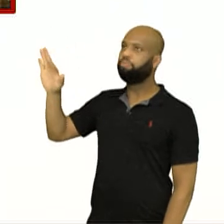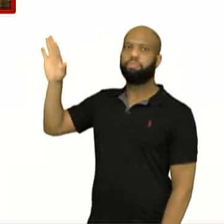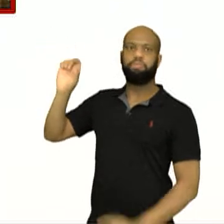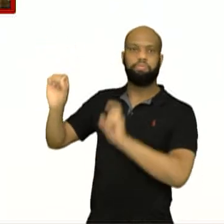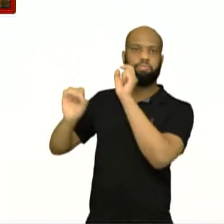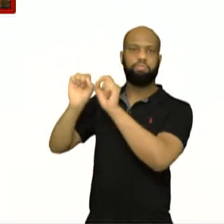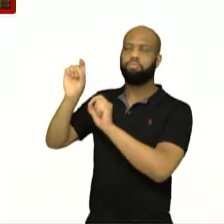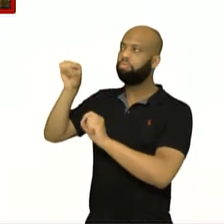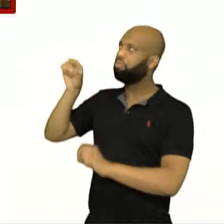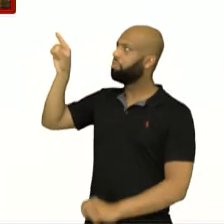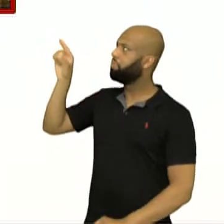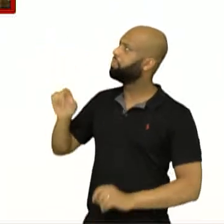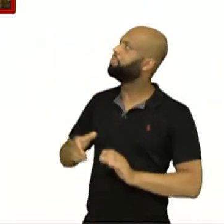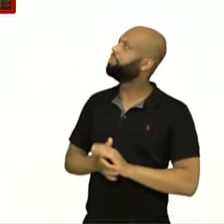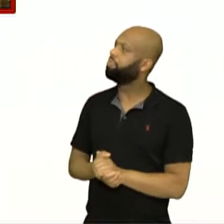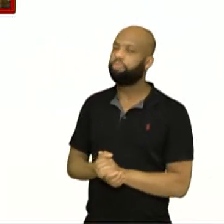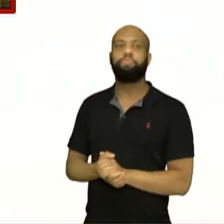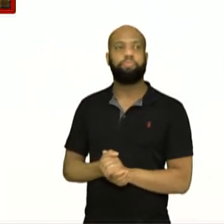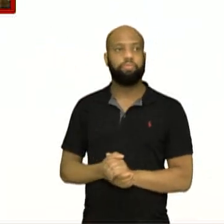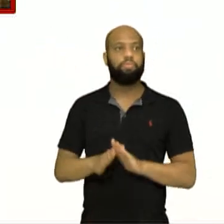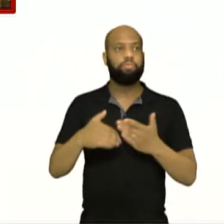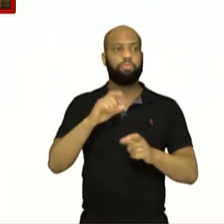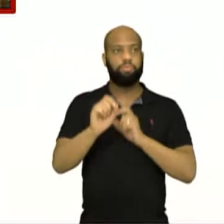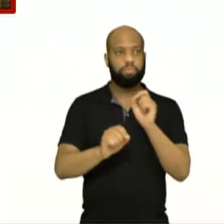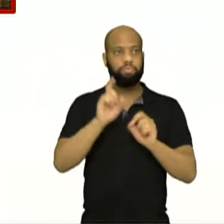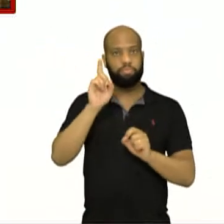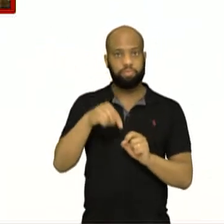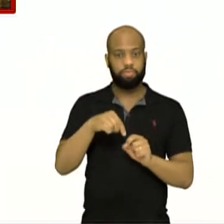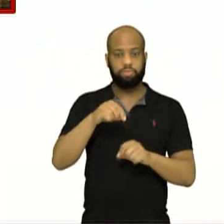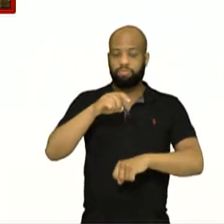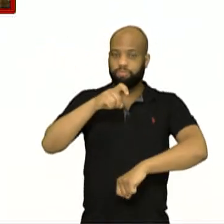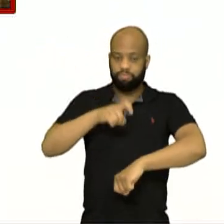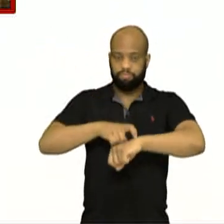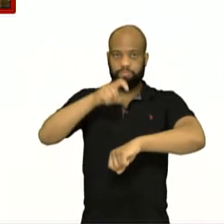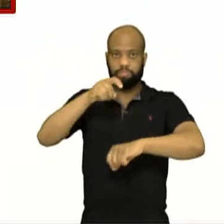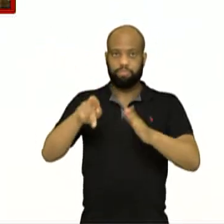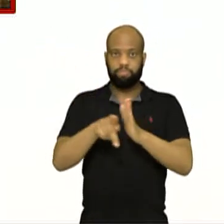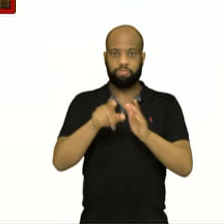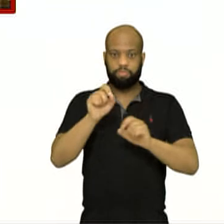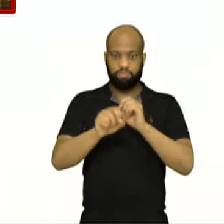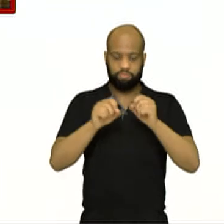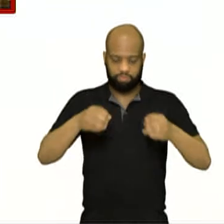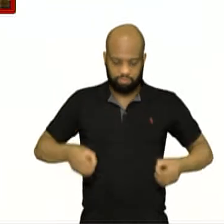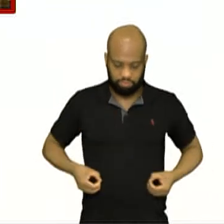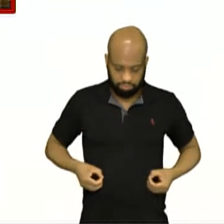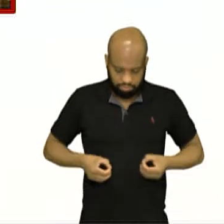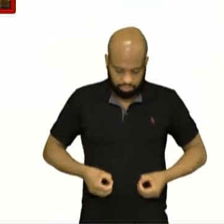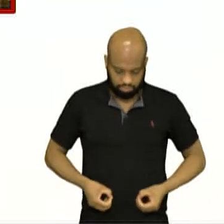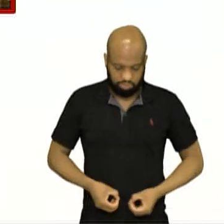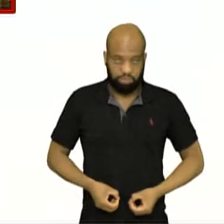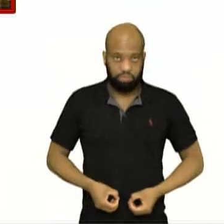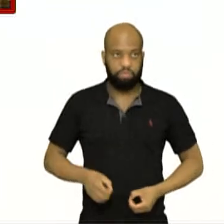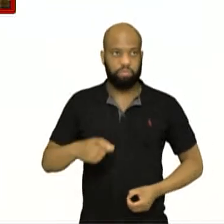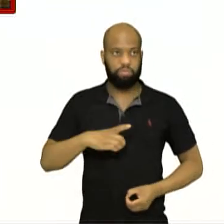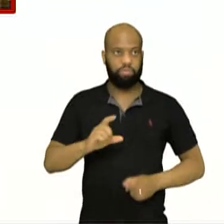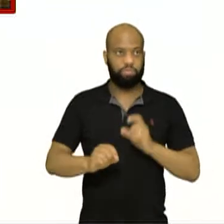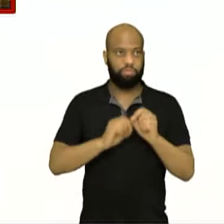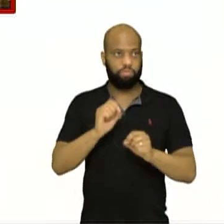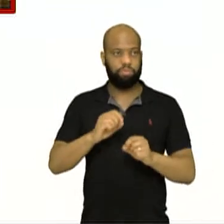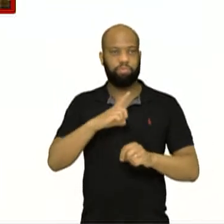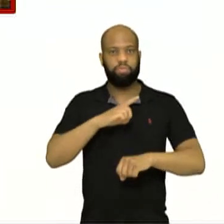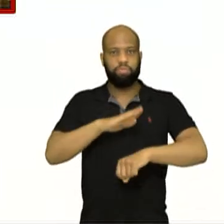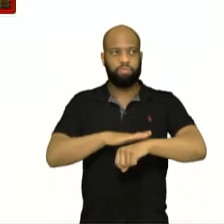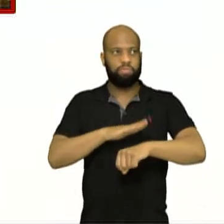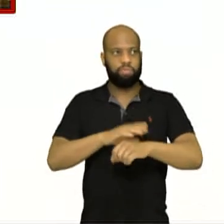reflete essa imagem, gente? Muito bem. Trata-se do exato momento da ovulação, que foi capturado durante